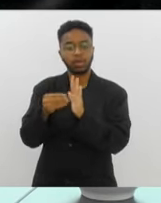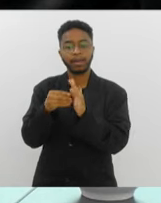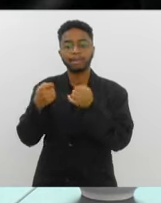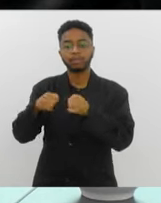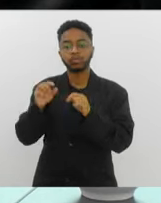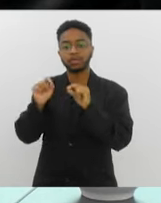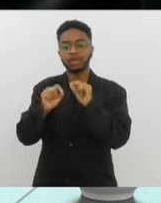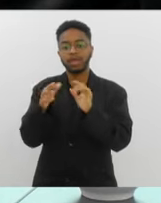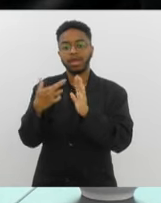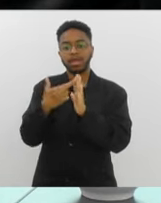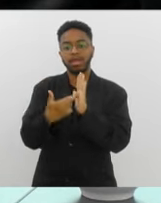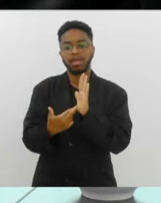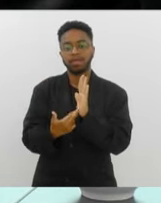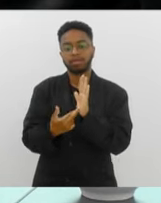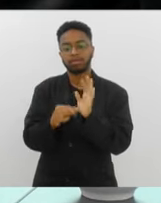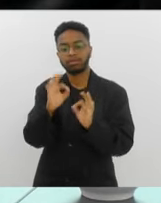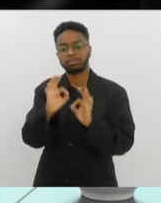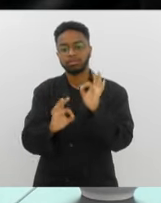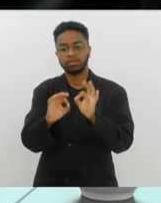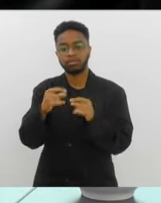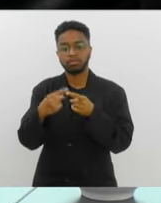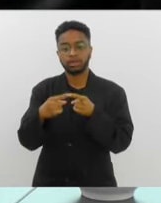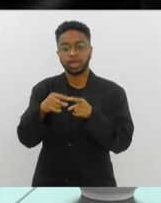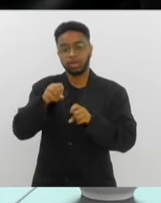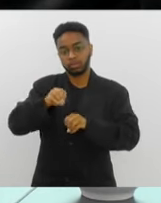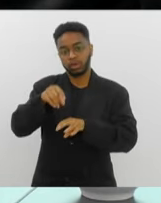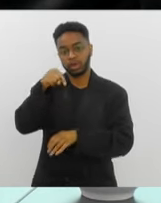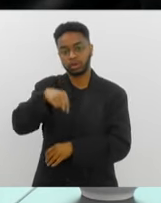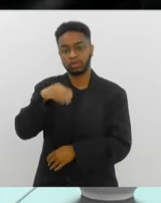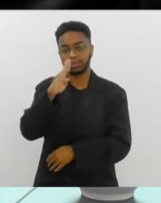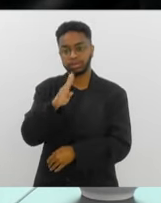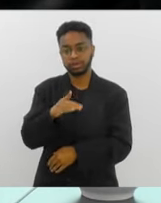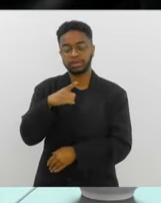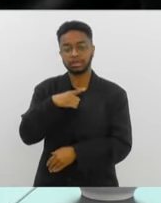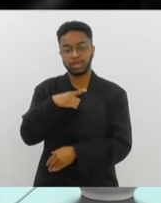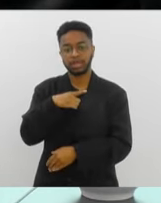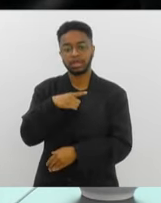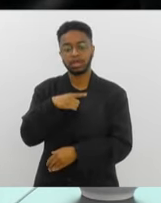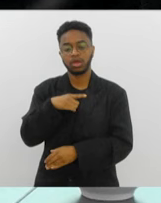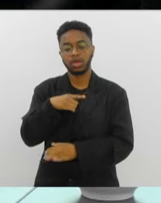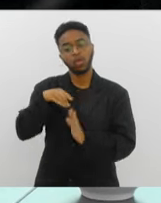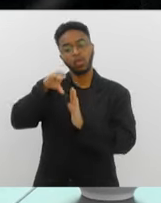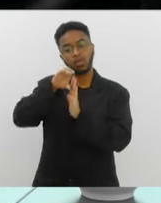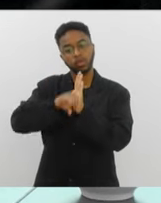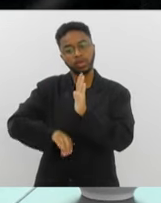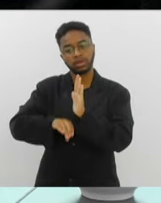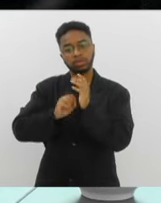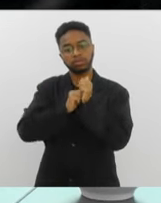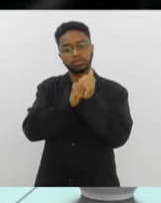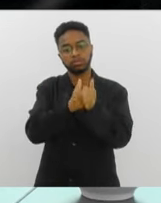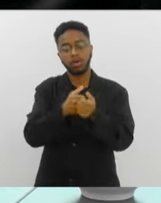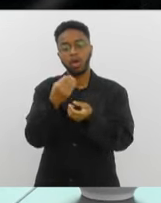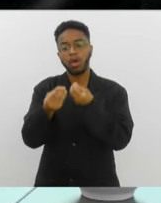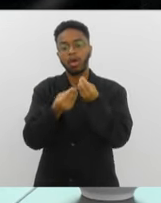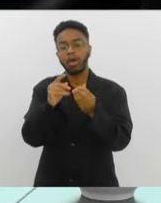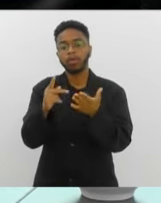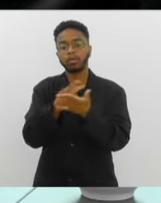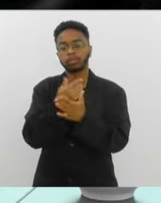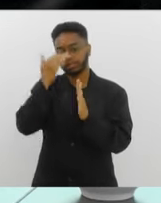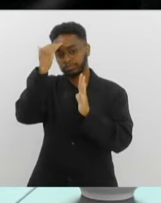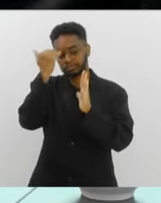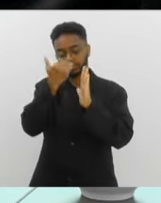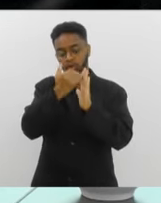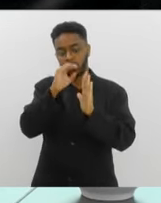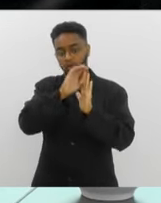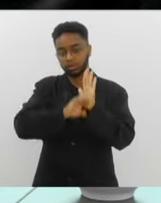ter regulamentação. A educação no Brasil tem a previsão de parâmetros curriculares. Como é que vai se dar o cumprimento dos parâmetros